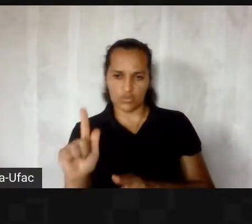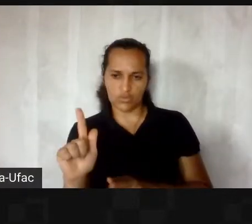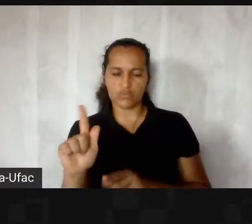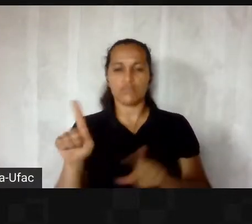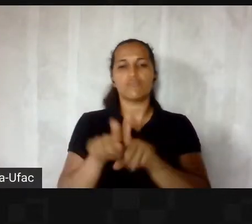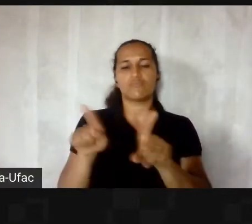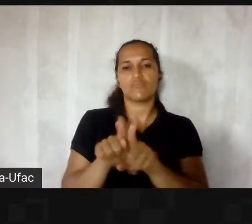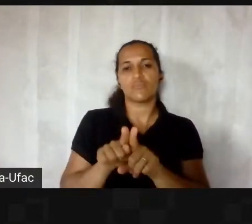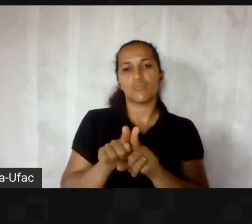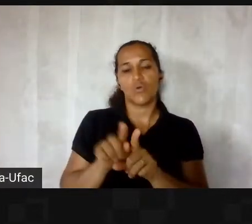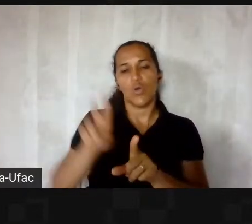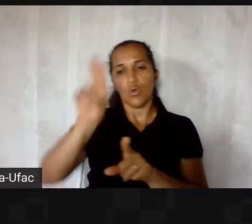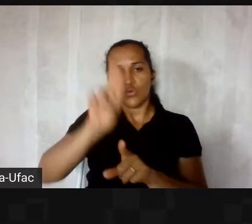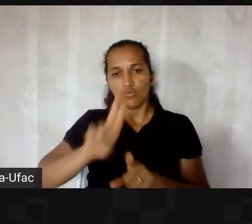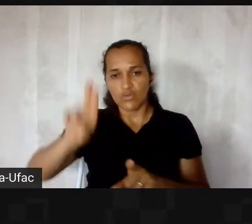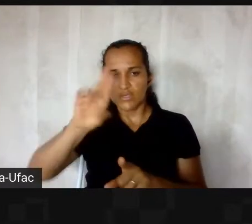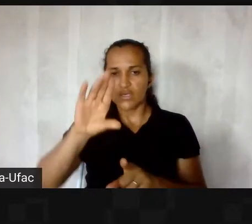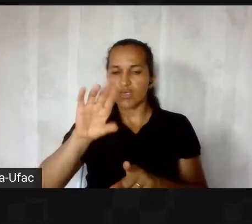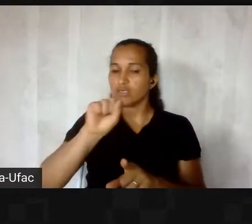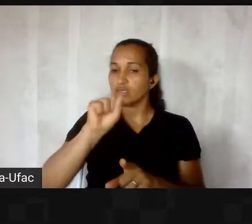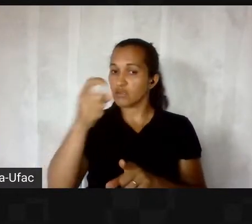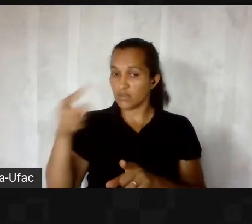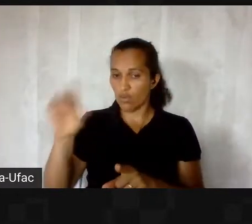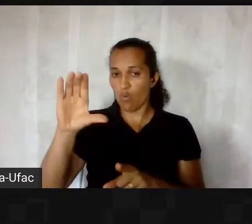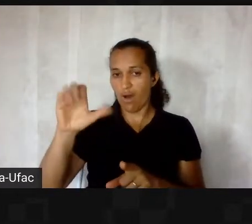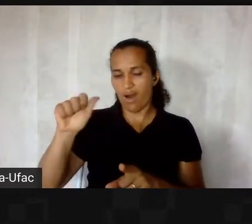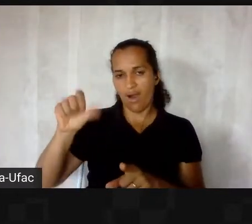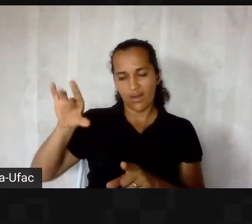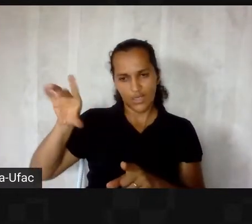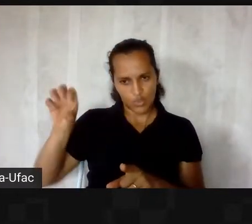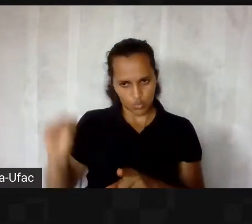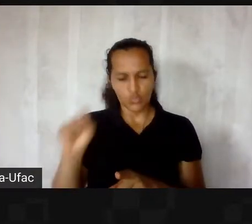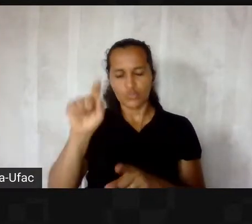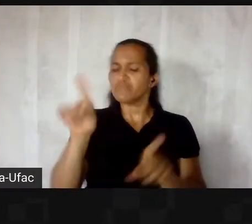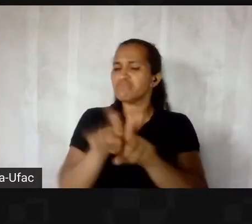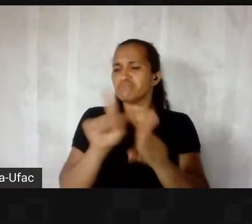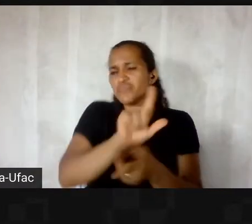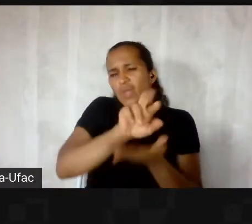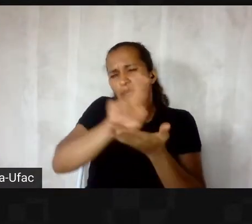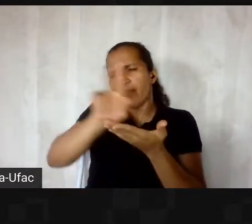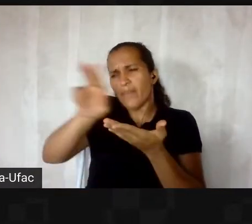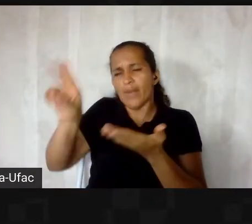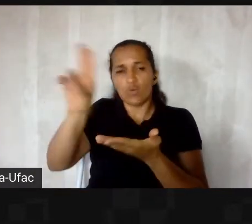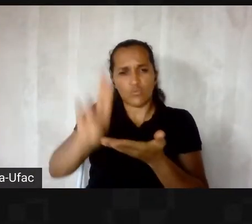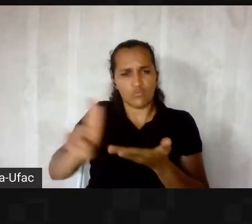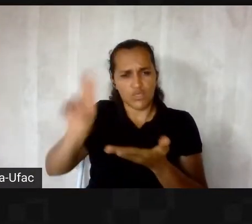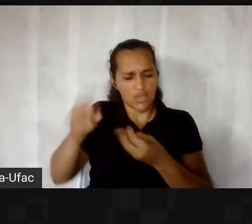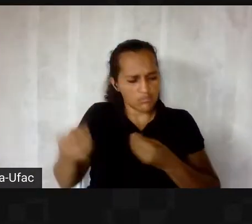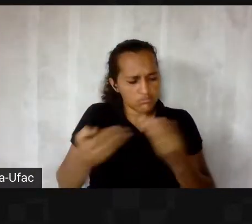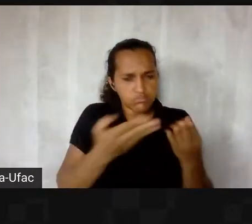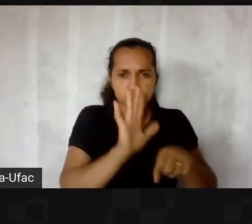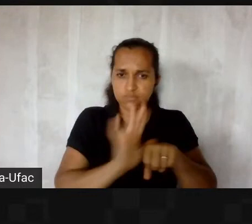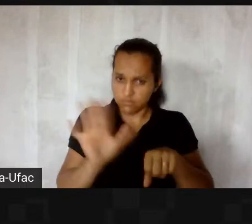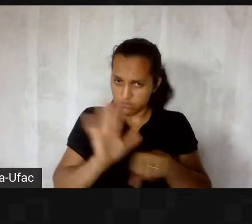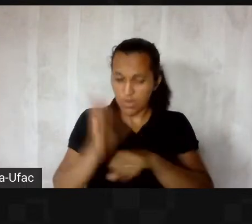a Universidade de São Carlos e muitas outras universidades que, naquela época,